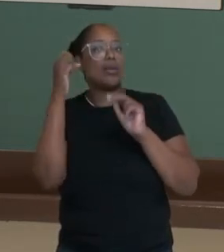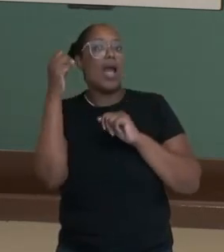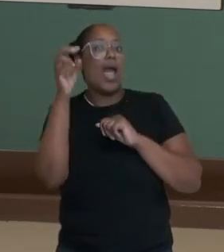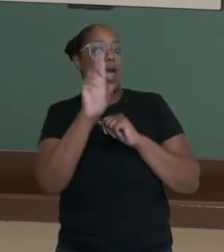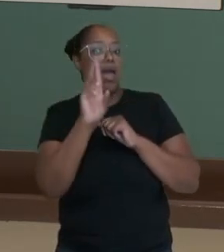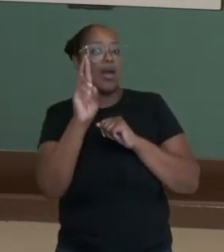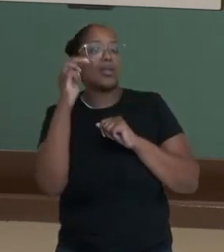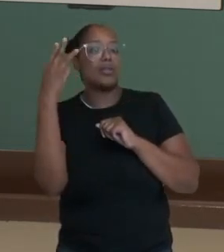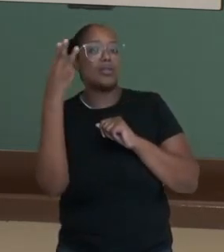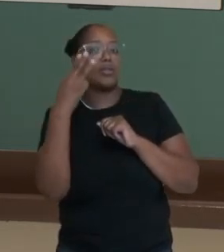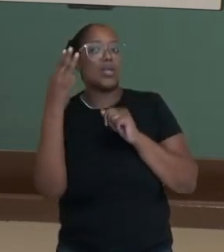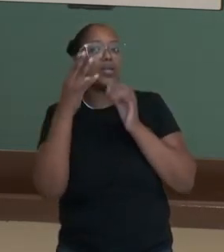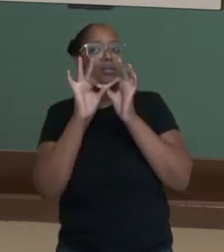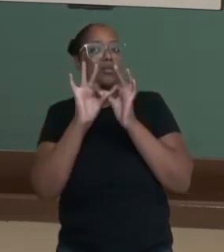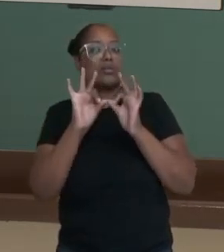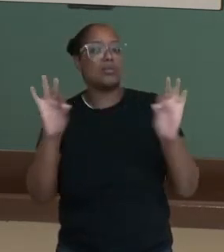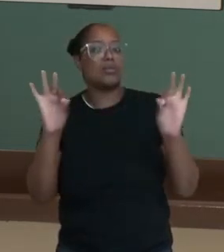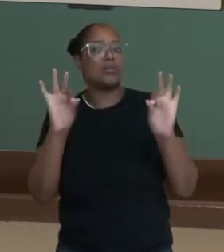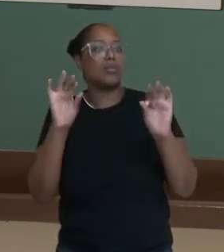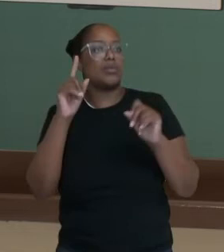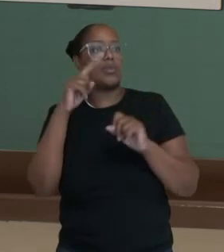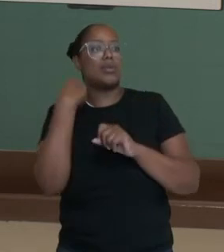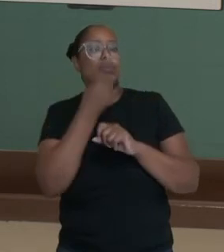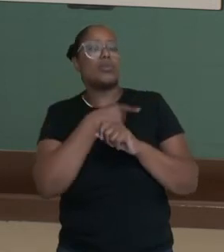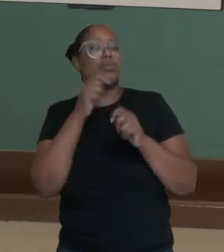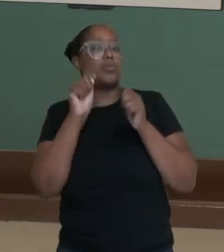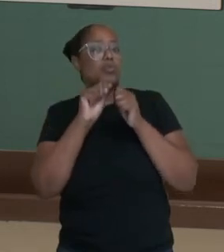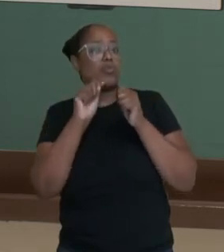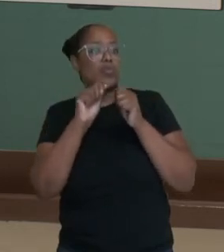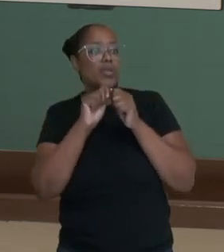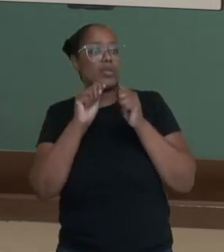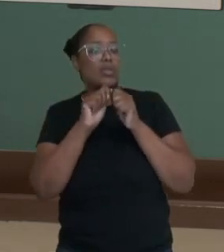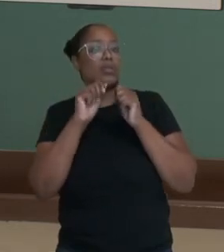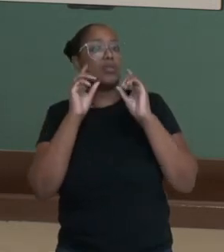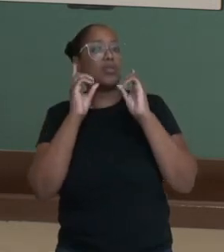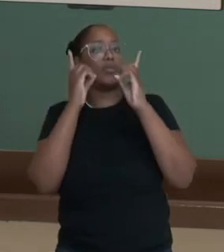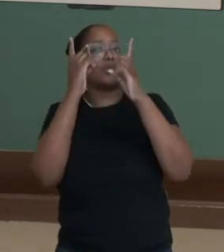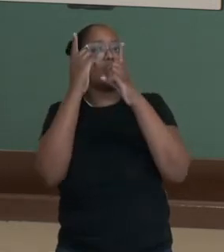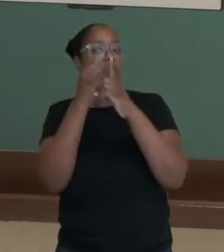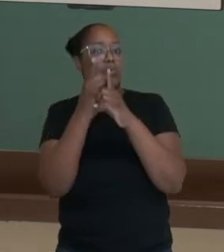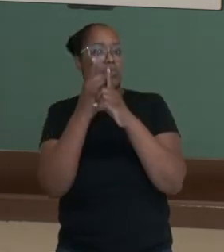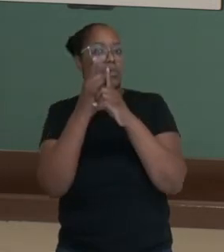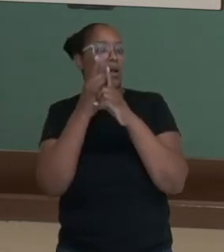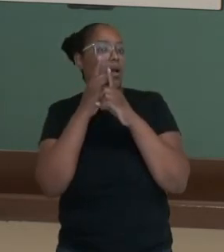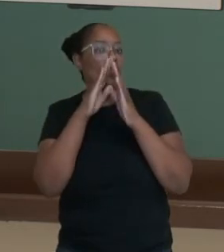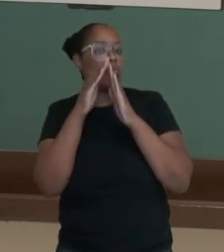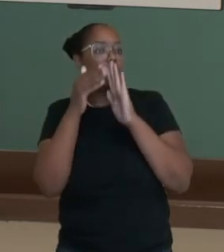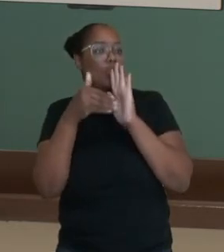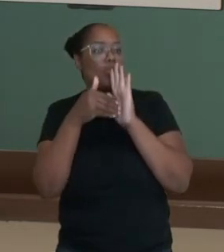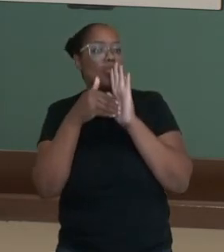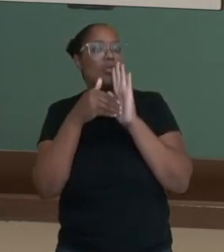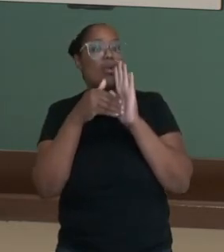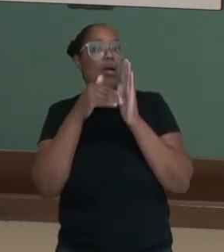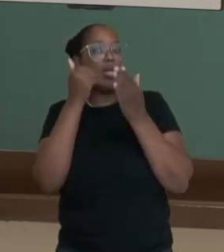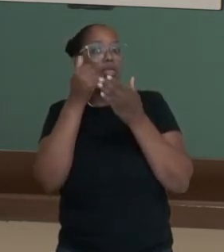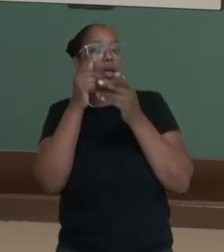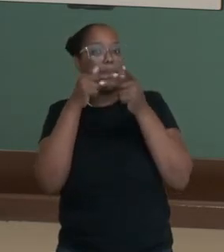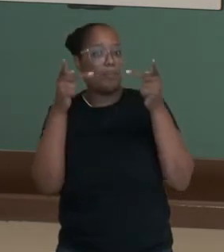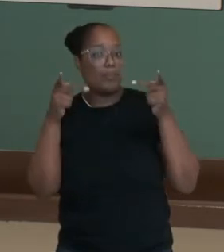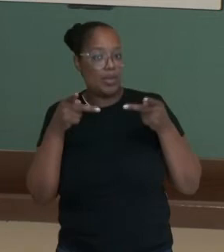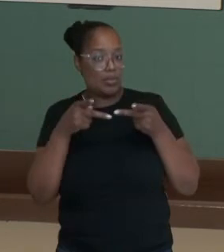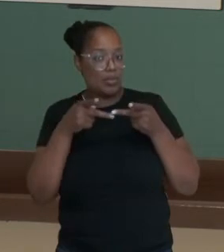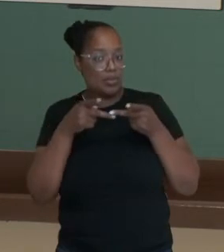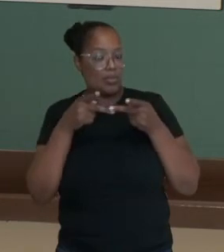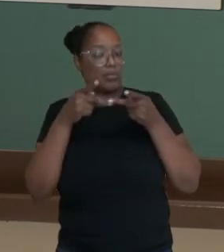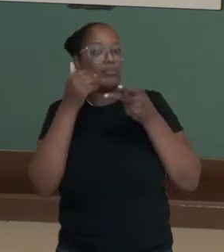vai resolver e, consequentemente, acharemos qual que é a área desse setor. No caso aqui do nosso gráfico, se eu